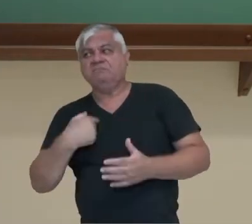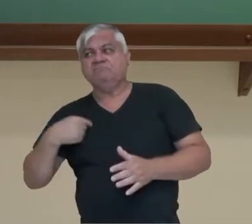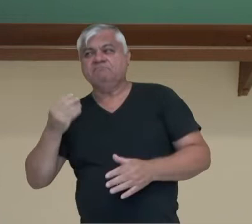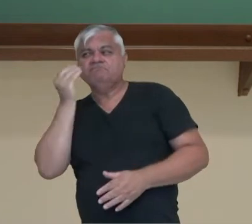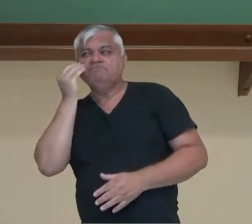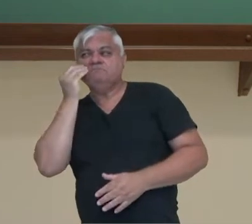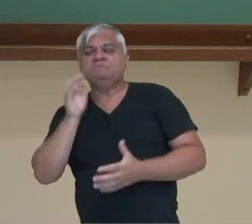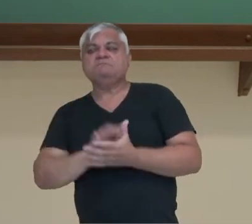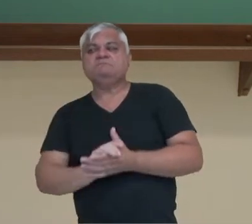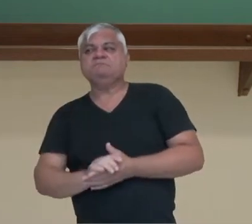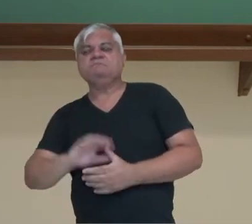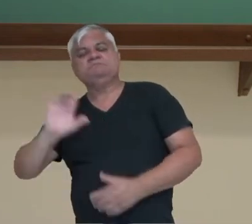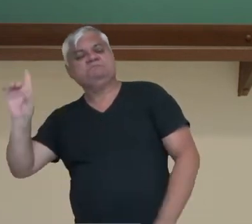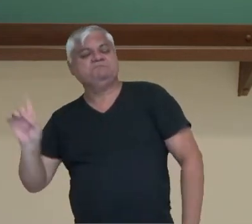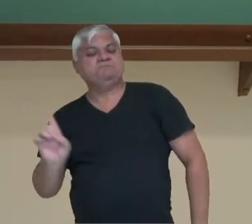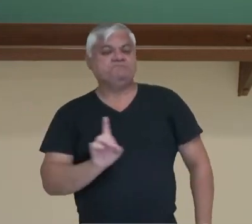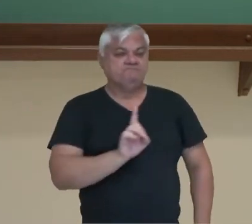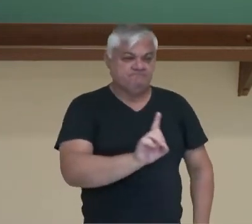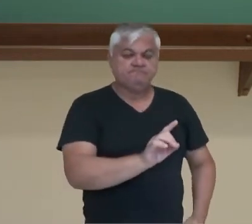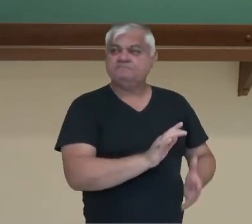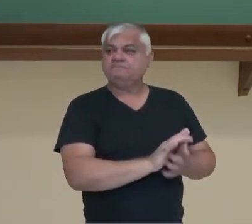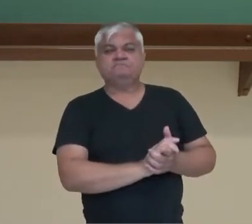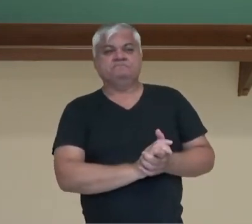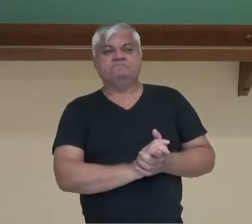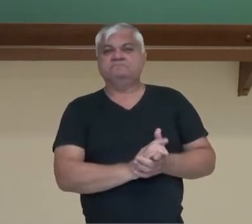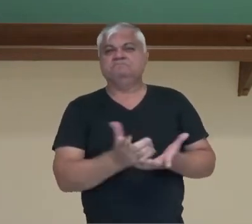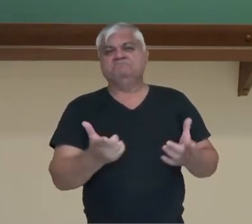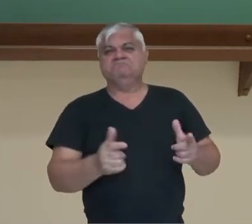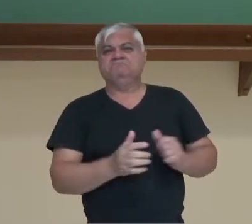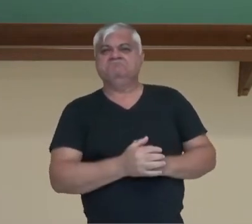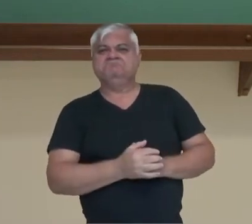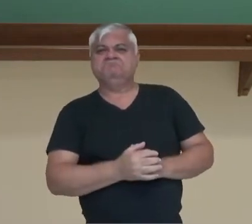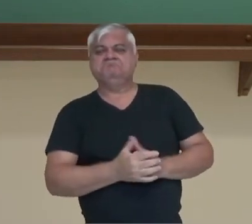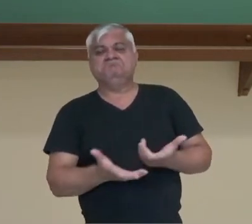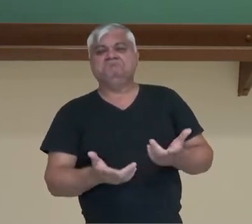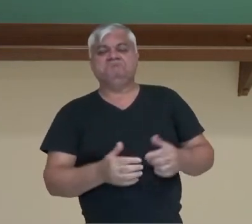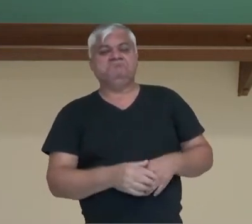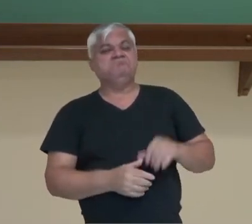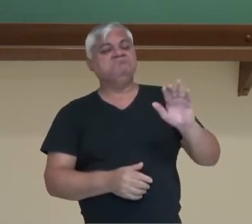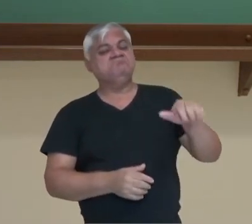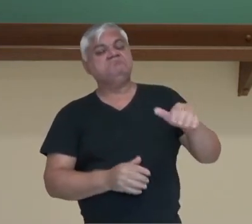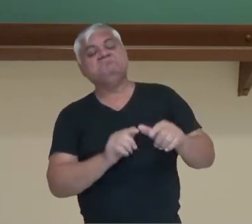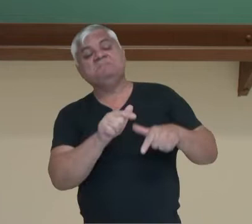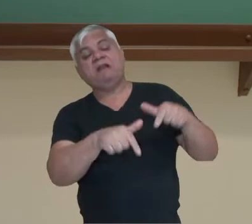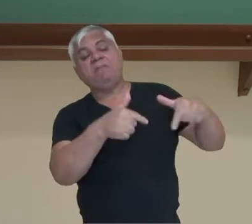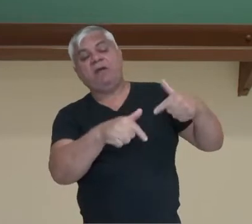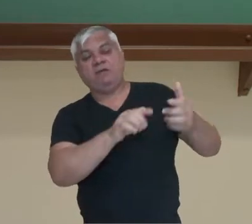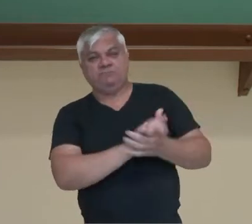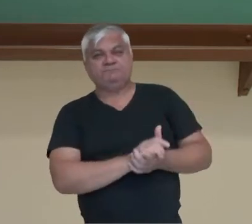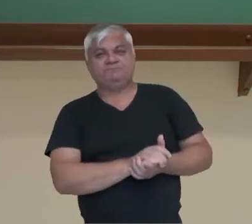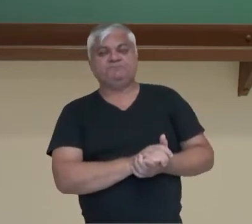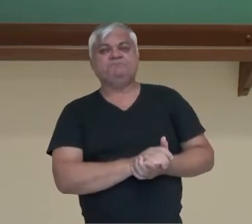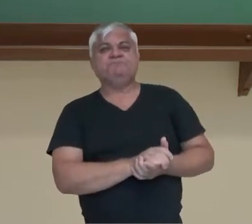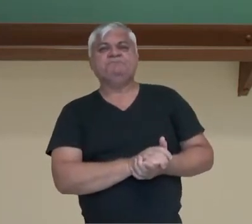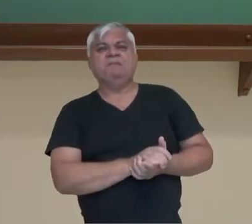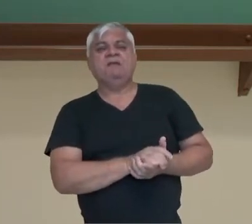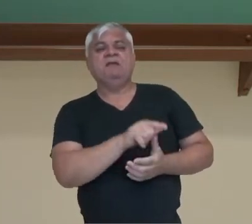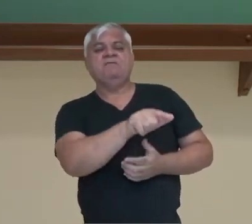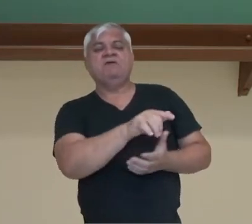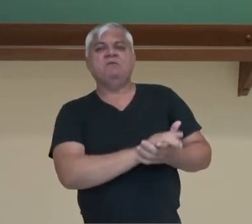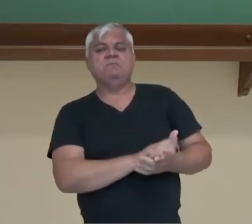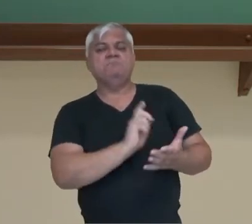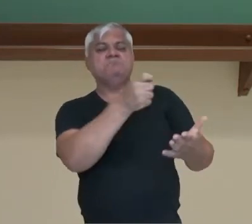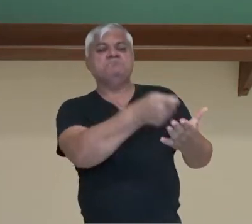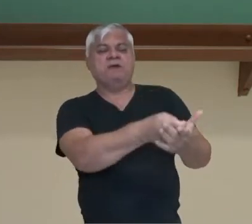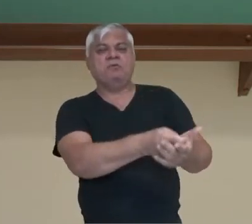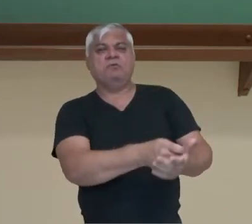ele chegou lá numa moça, né? Moça do trabalho aí, do trabalho, né? Do trabalho. Aí disse que pagou para